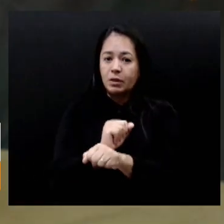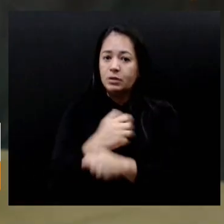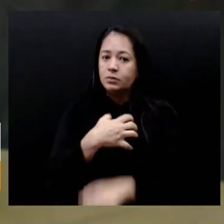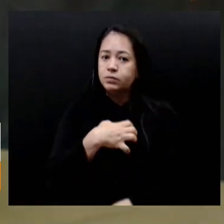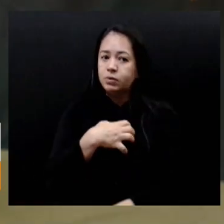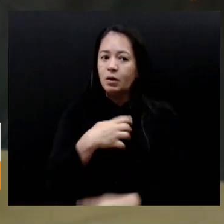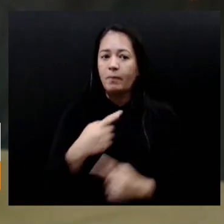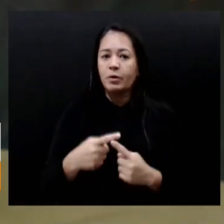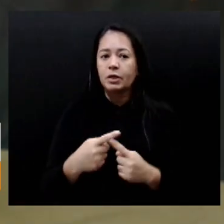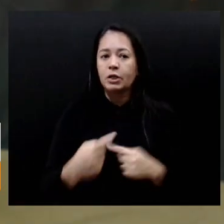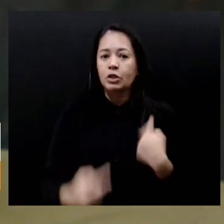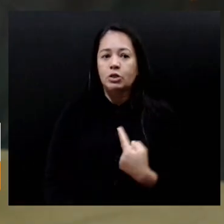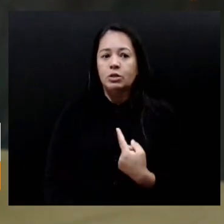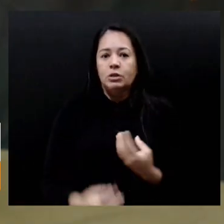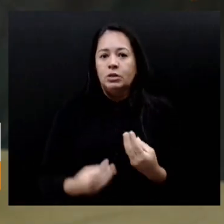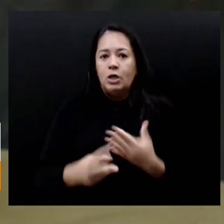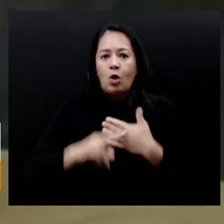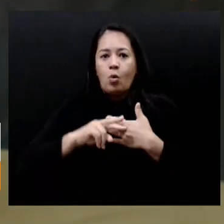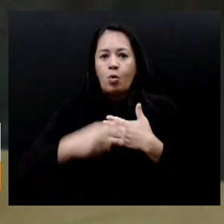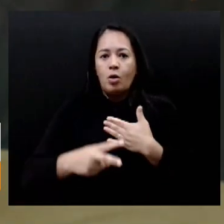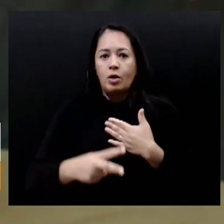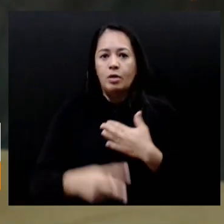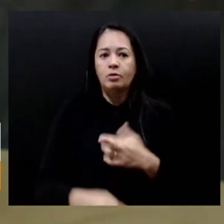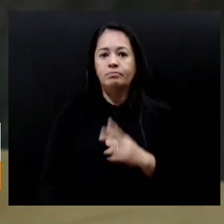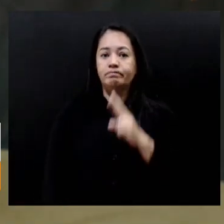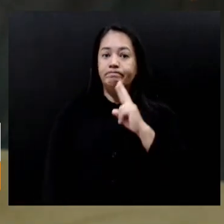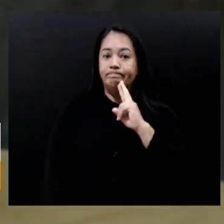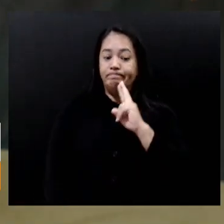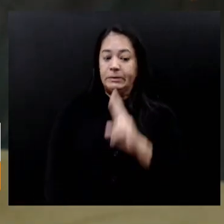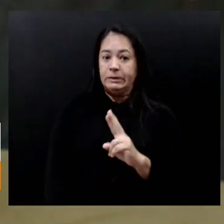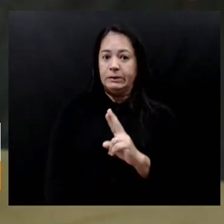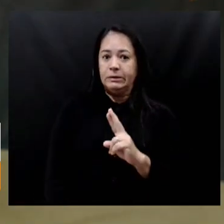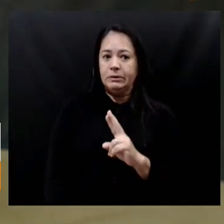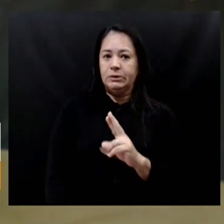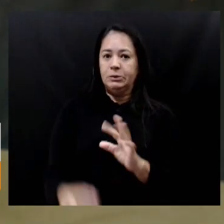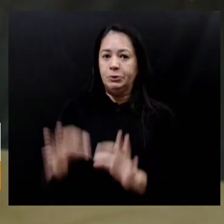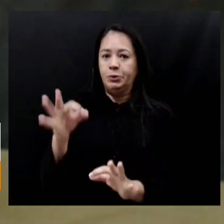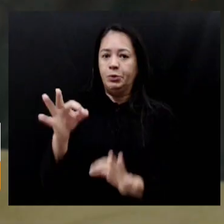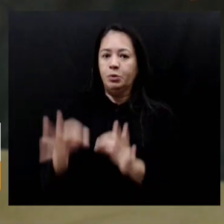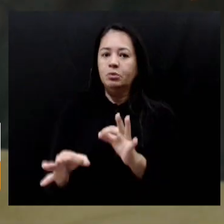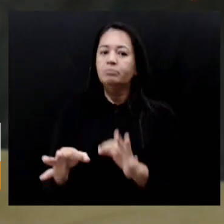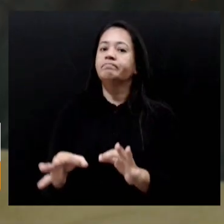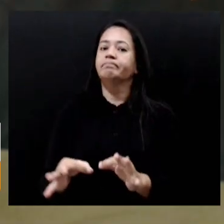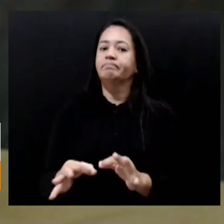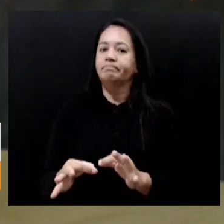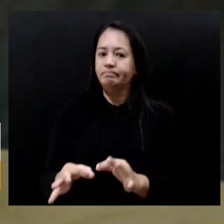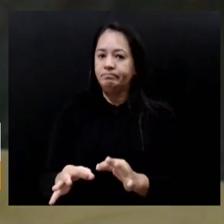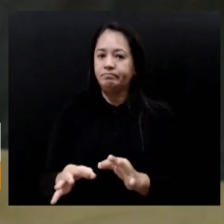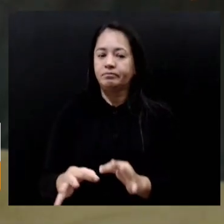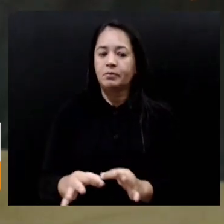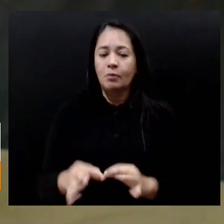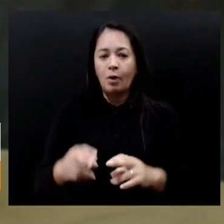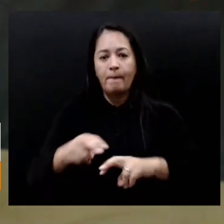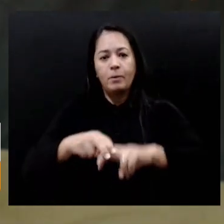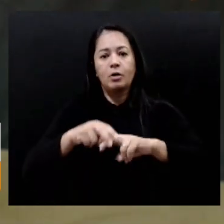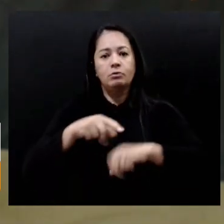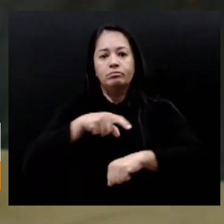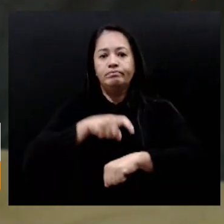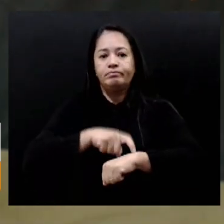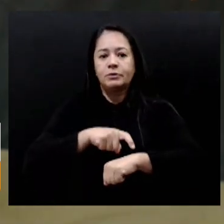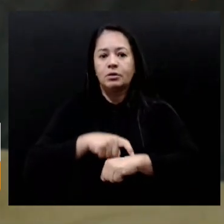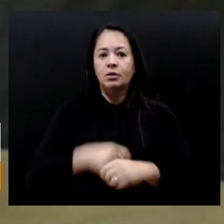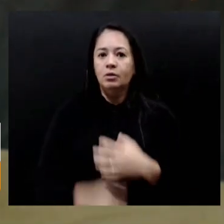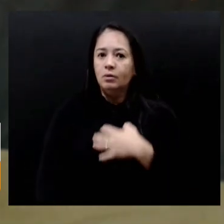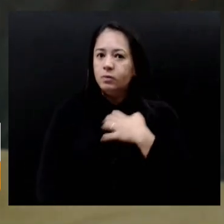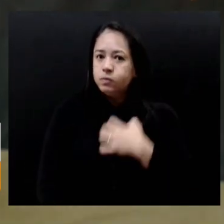acabar tendo que responder judicialmente, né, por um momento de raiva que a gente não teve